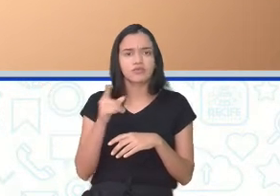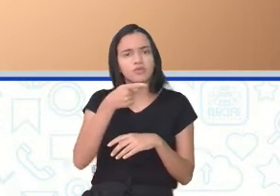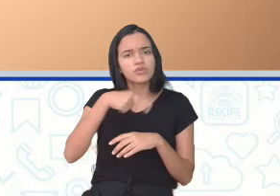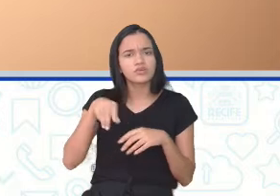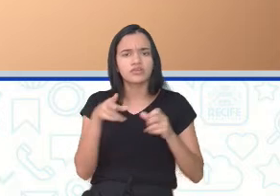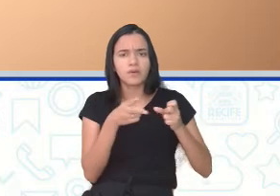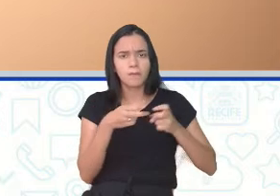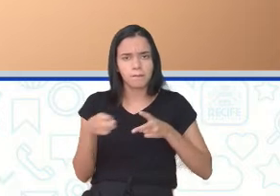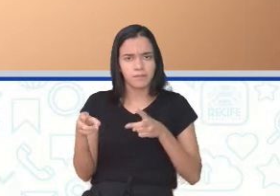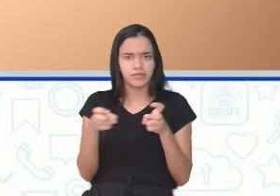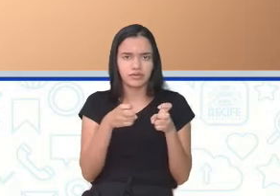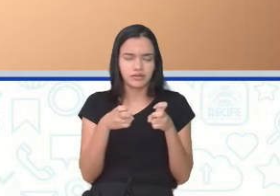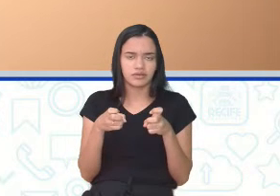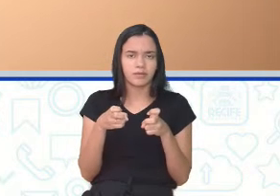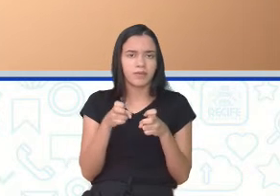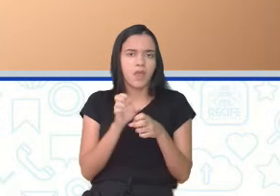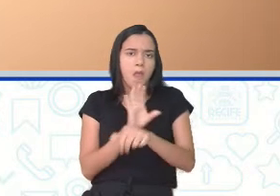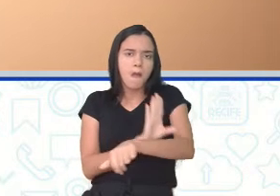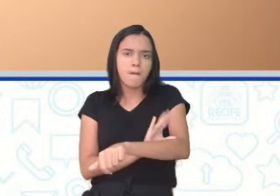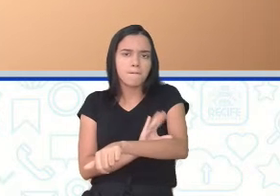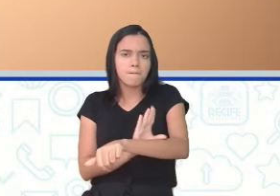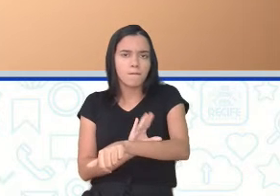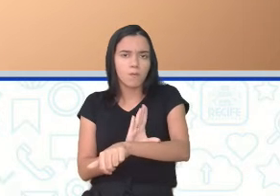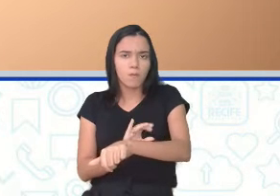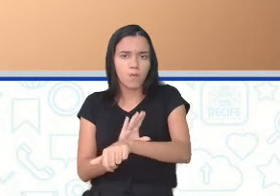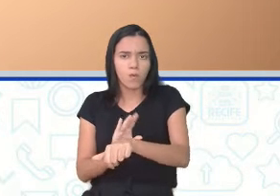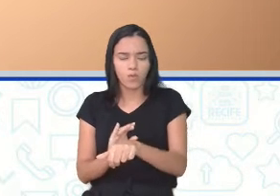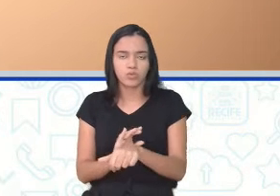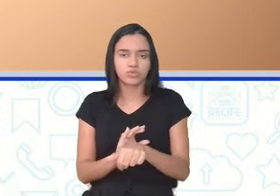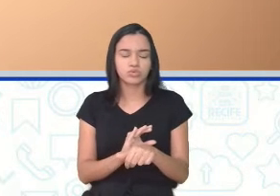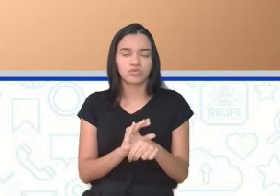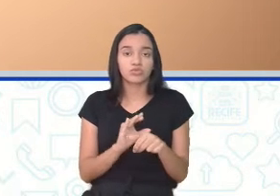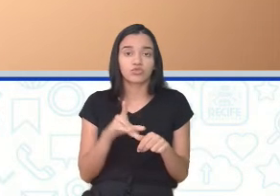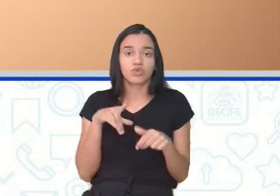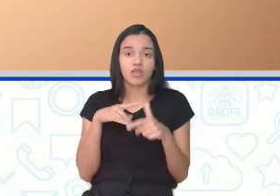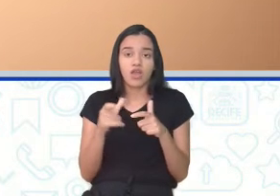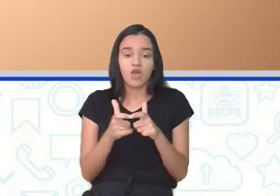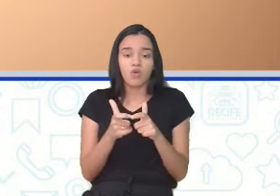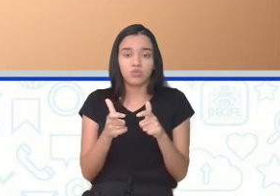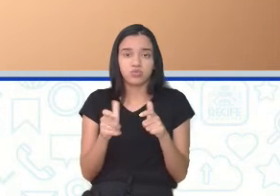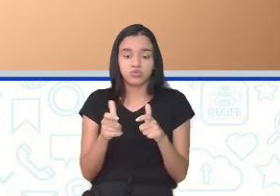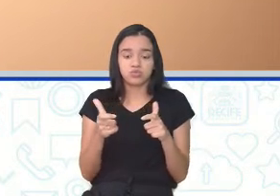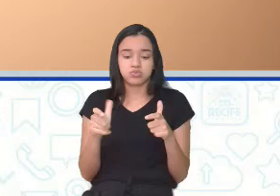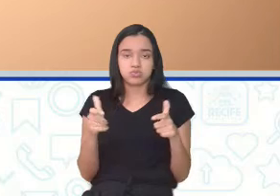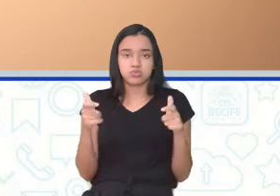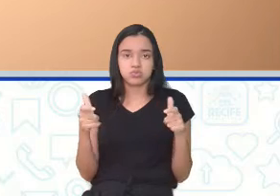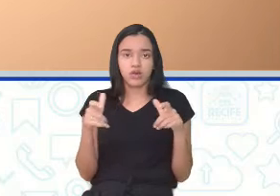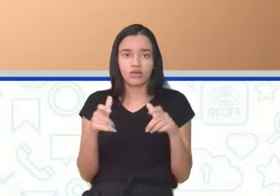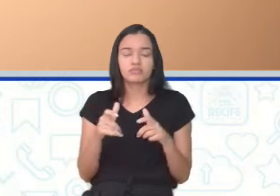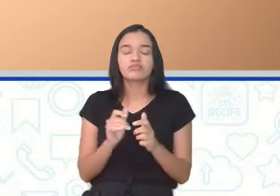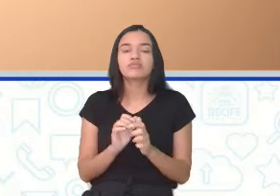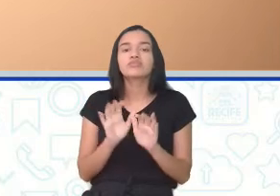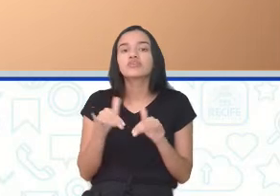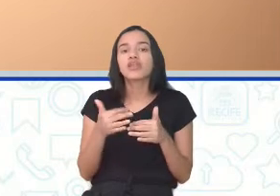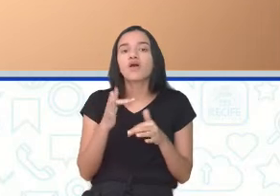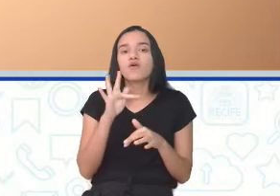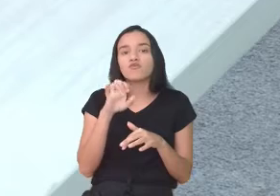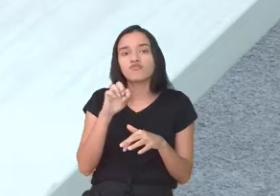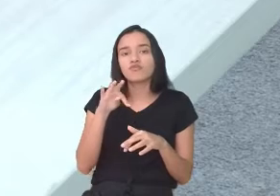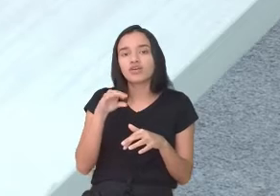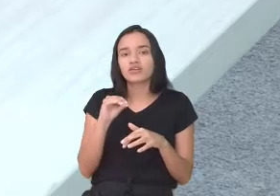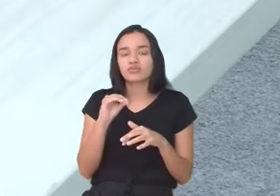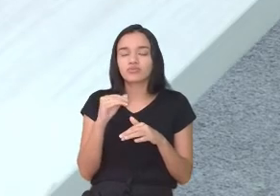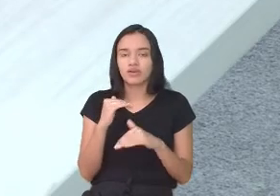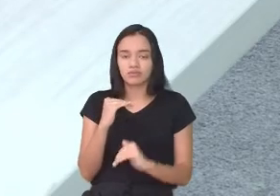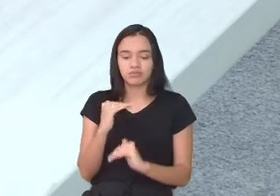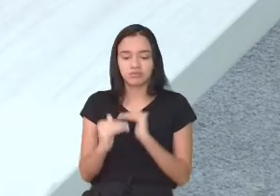são musculares. Por que musculares? Porque elas têm o poder de elastecer à medida que o feto vai desenvolvendo, não